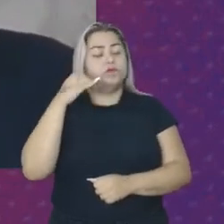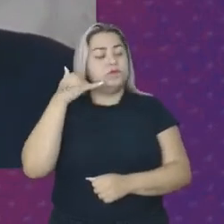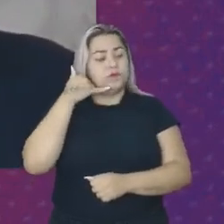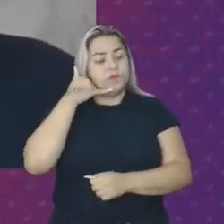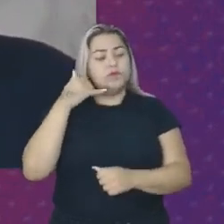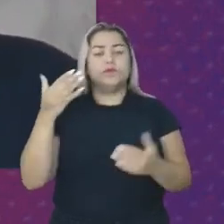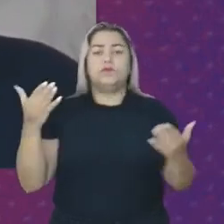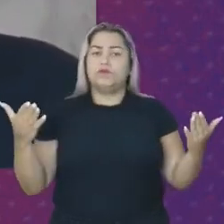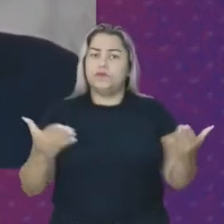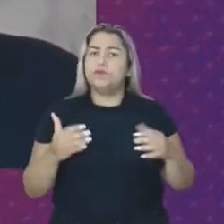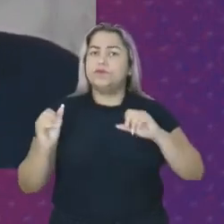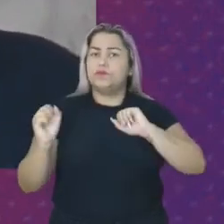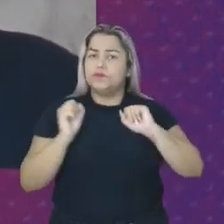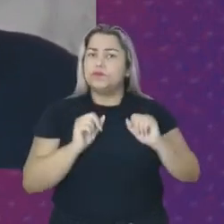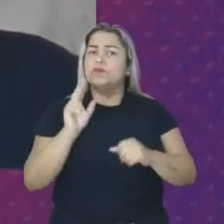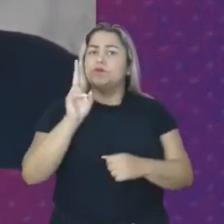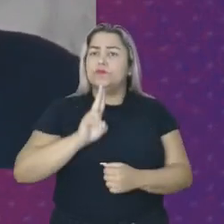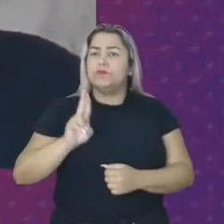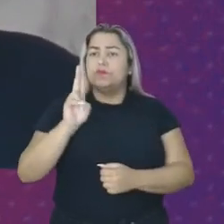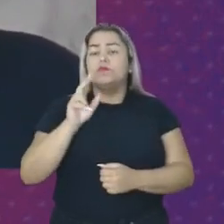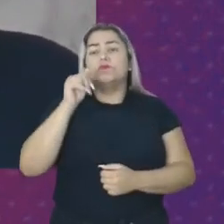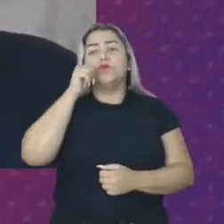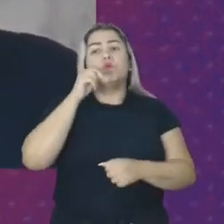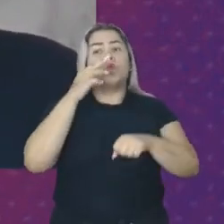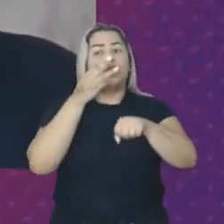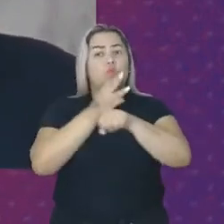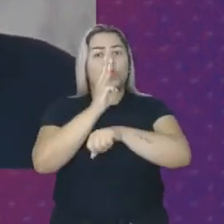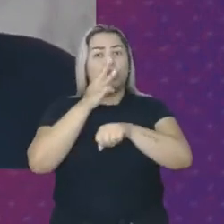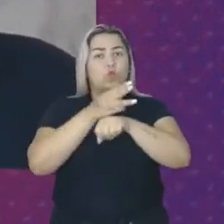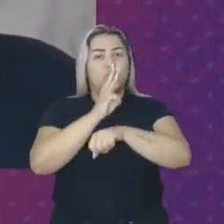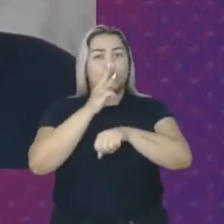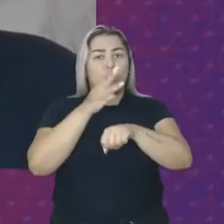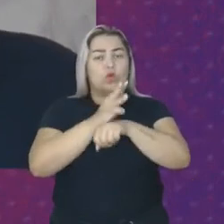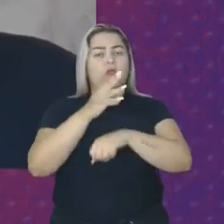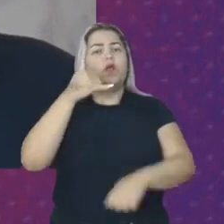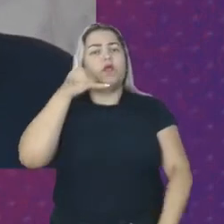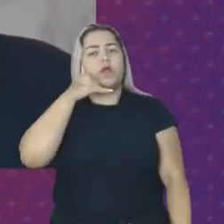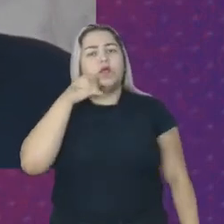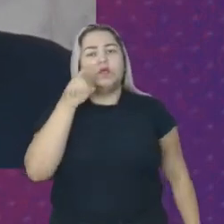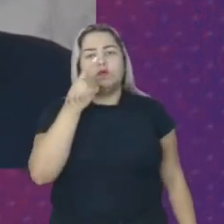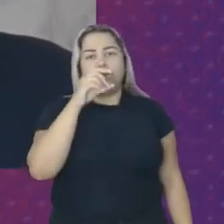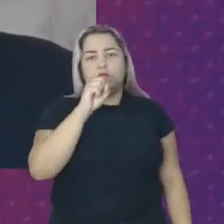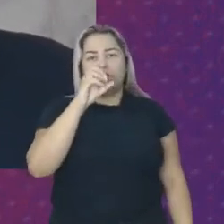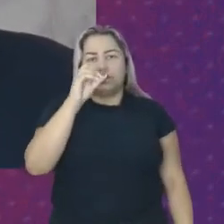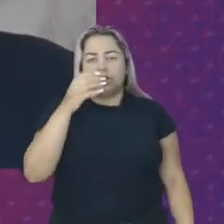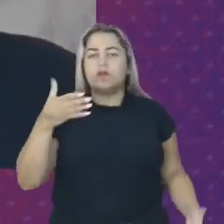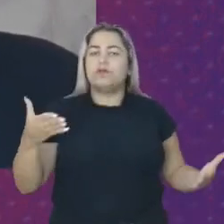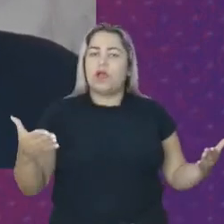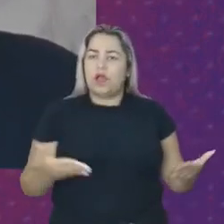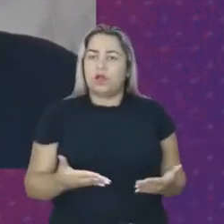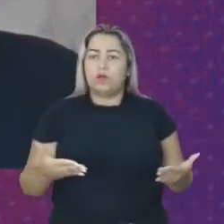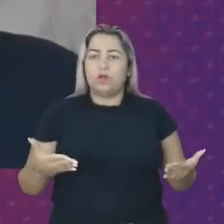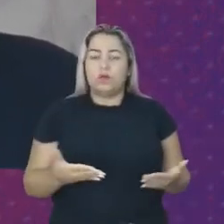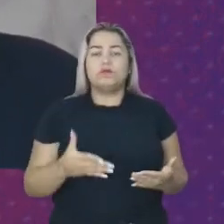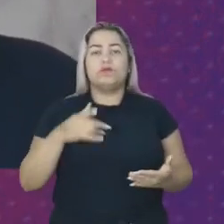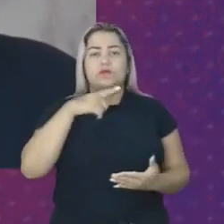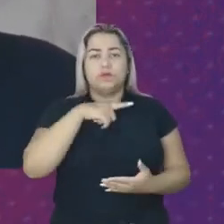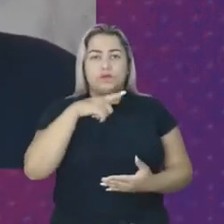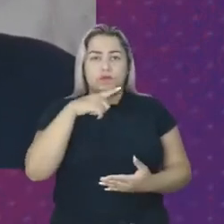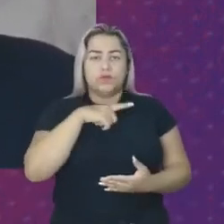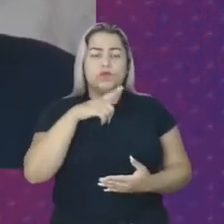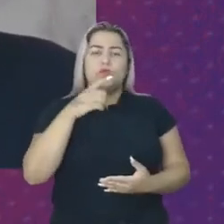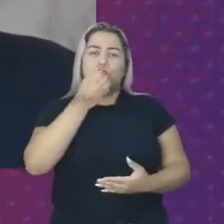ser usado pelas mulheres no WhatsApp. Então, o Ligue 180 agora, ele tem também